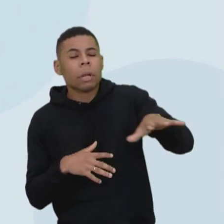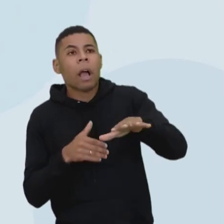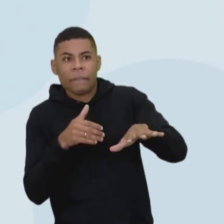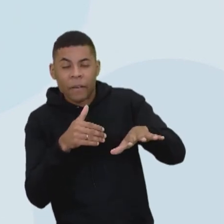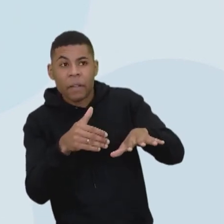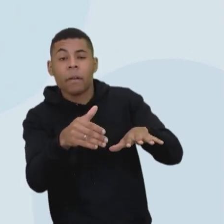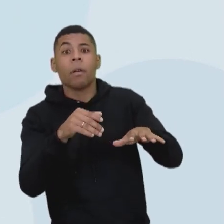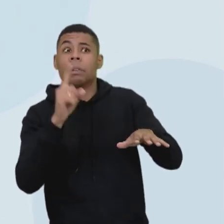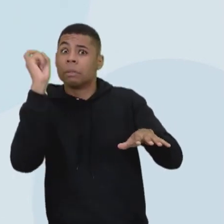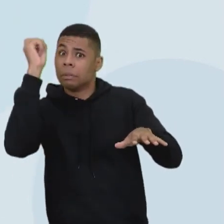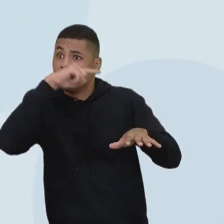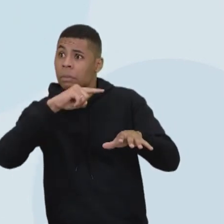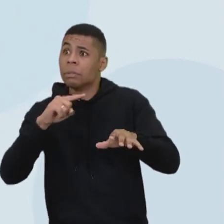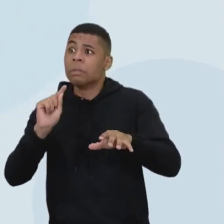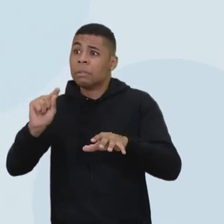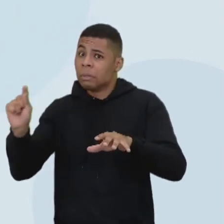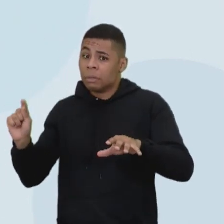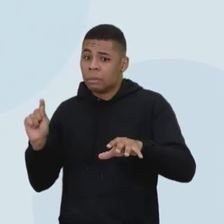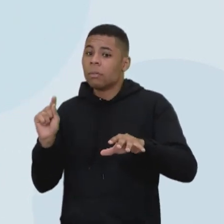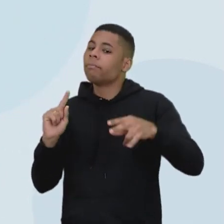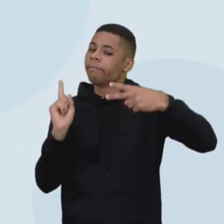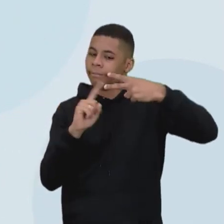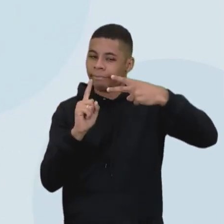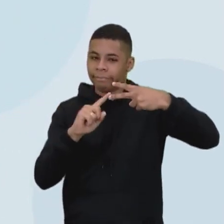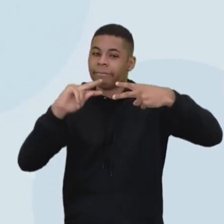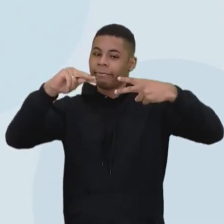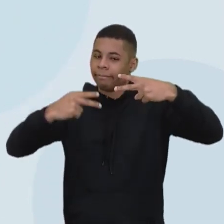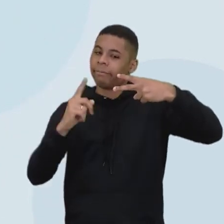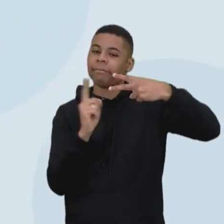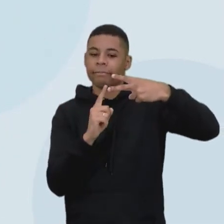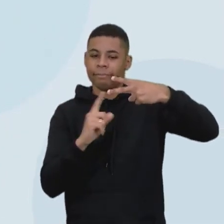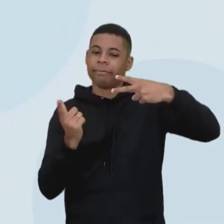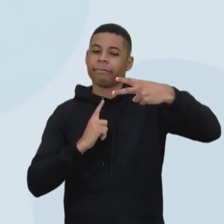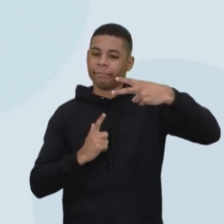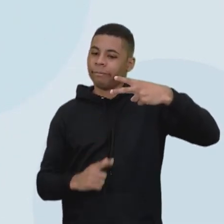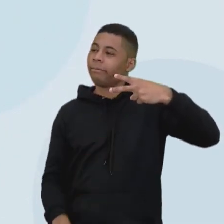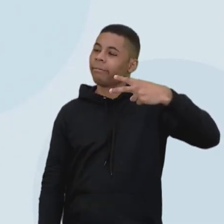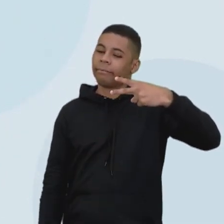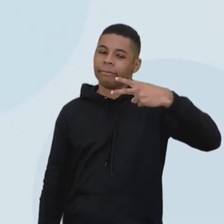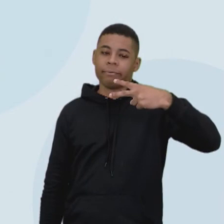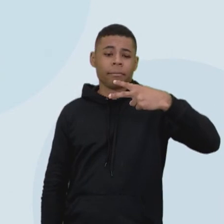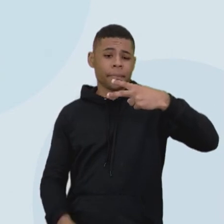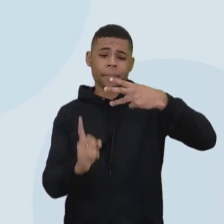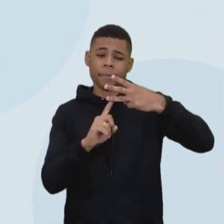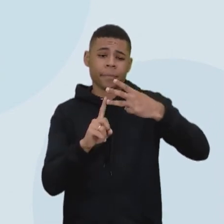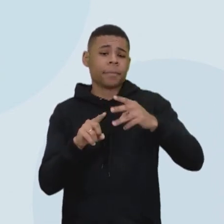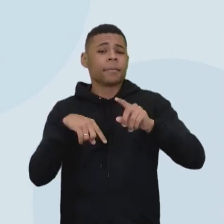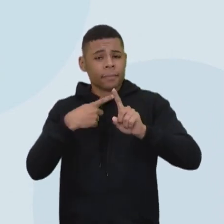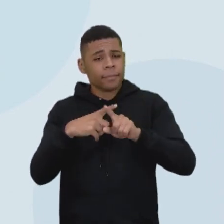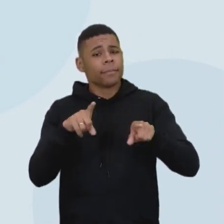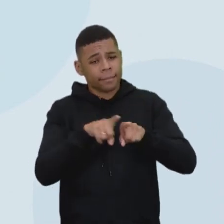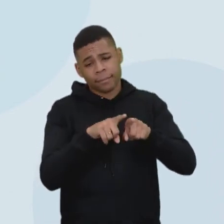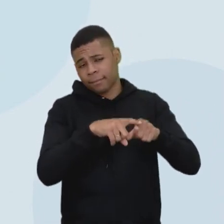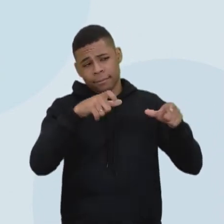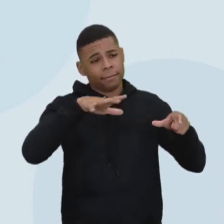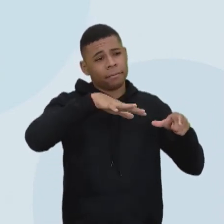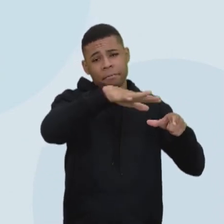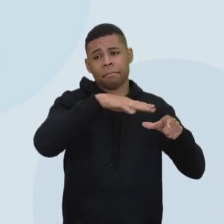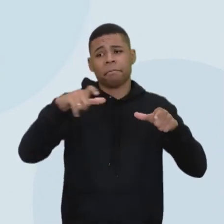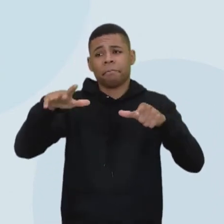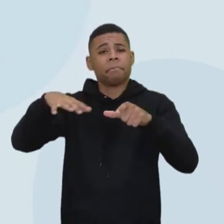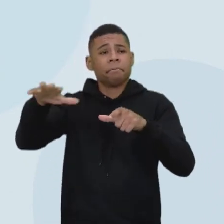no Brasil, perspectivas e desafios, né? Também, né, é muito legal aí as leituras aí que